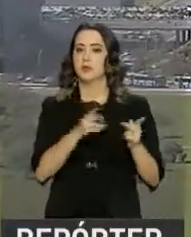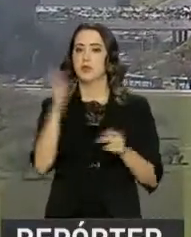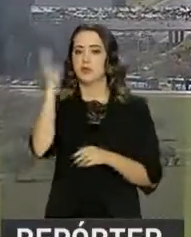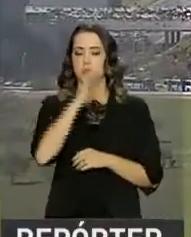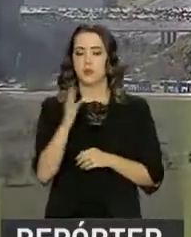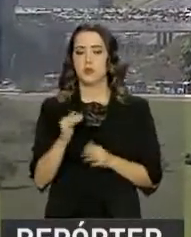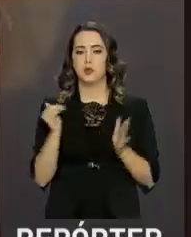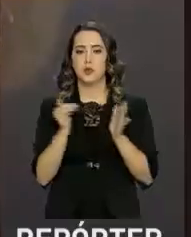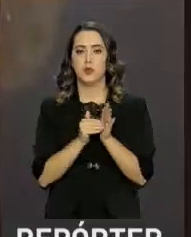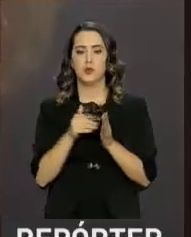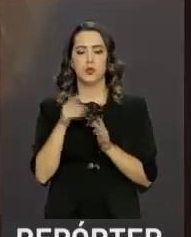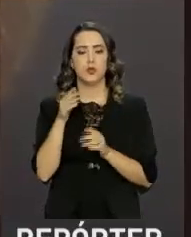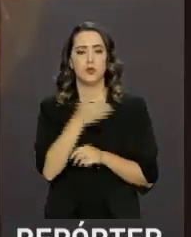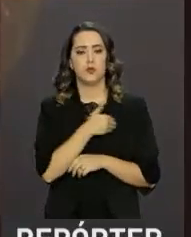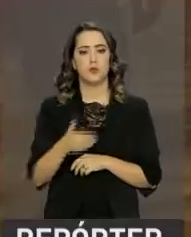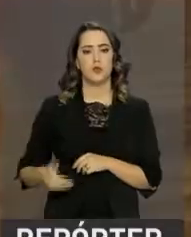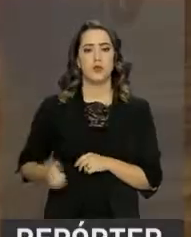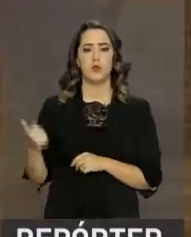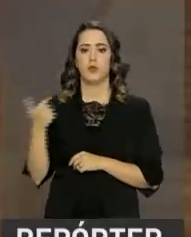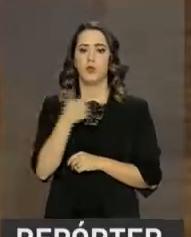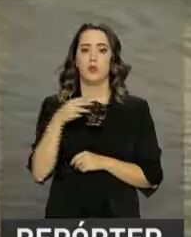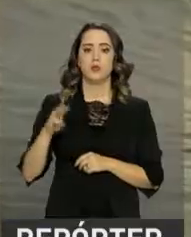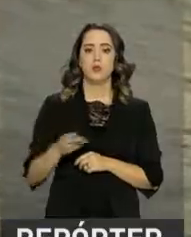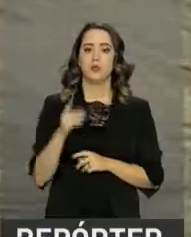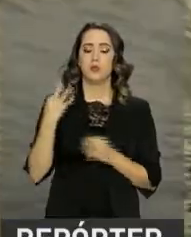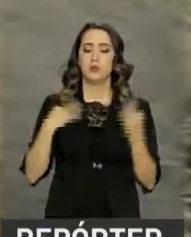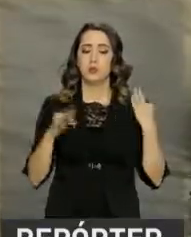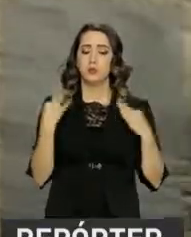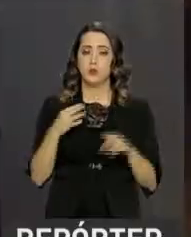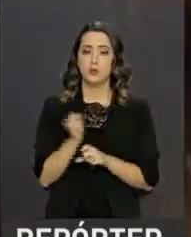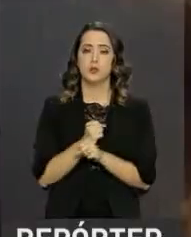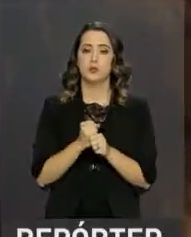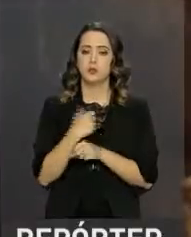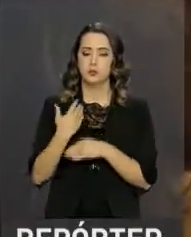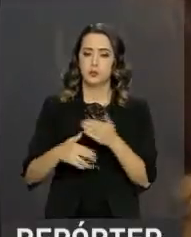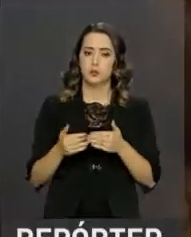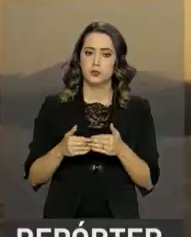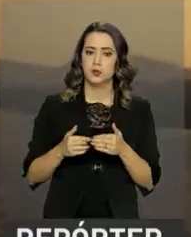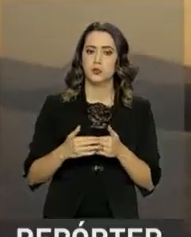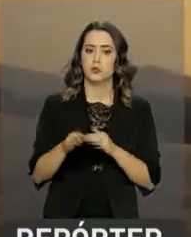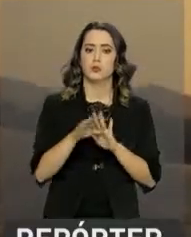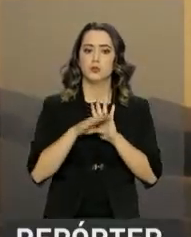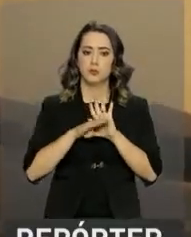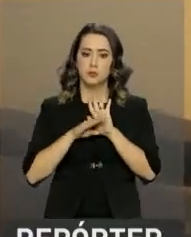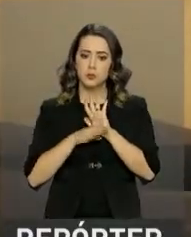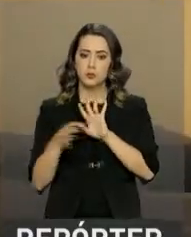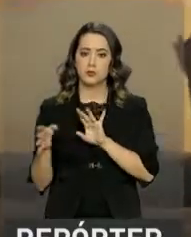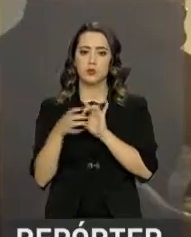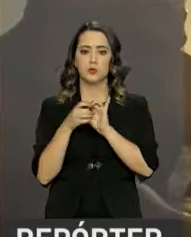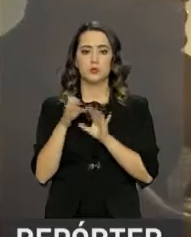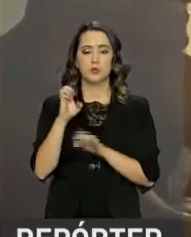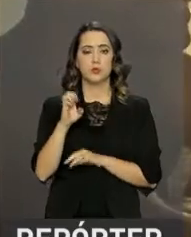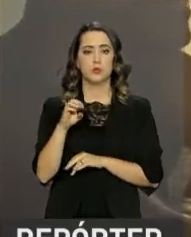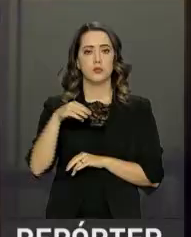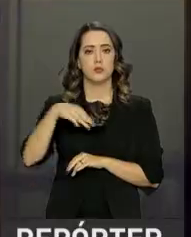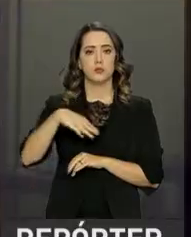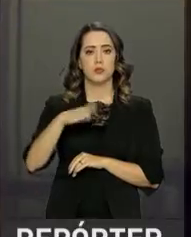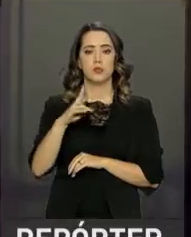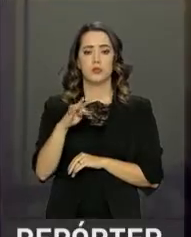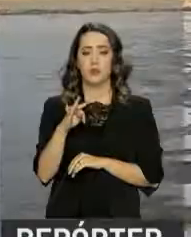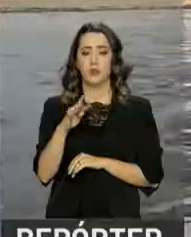2022 com 12 milhões de turistas por ano. Para isso, estão em andamento projetos como a parceria com a Embratur, Sebrae